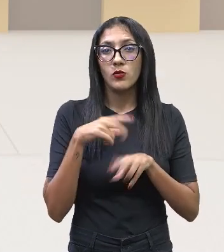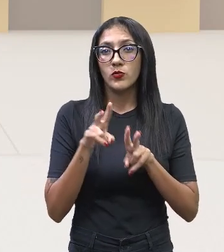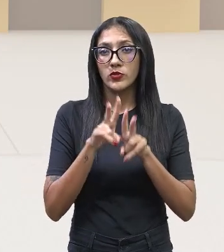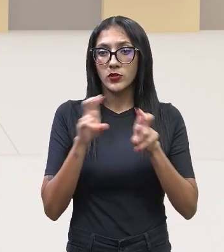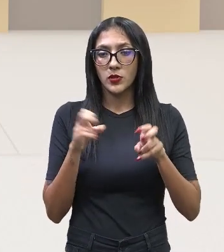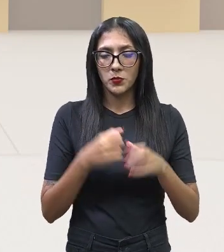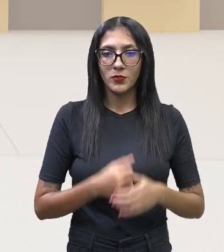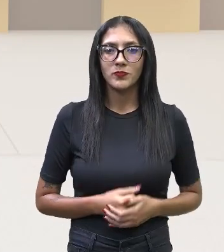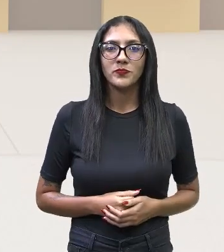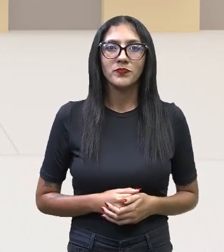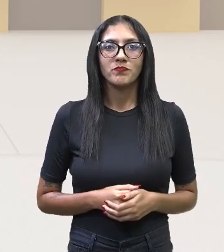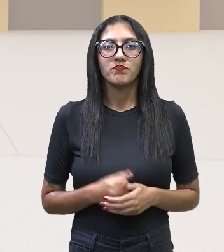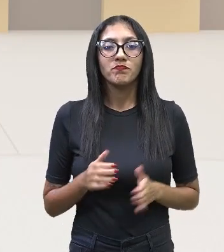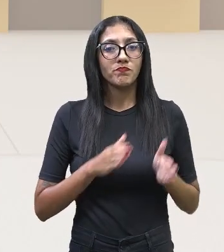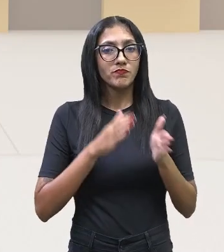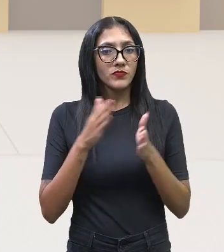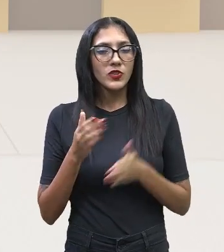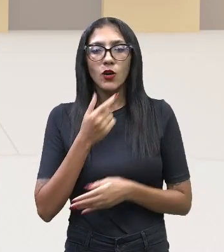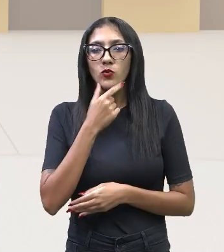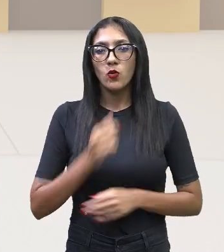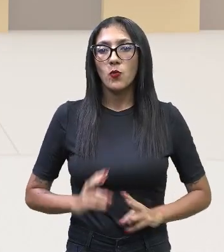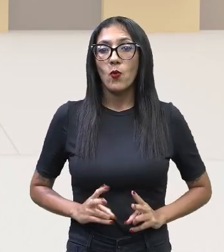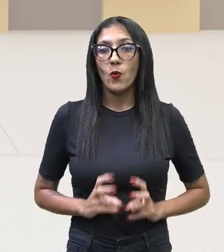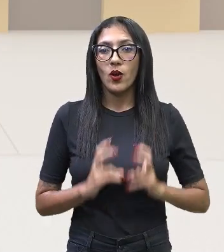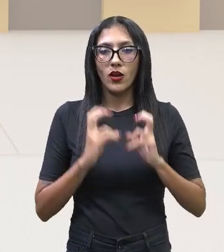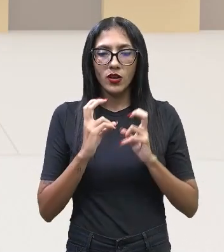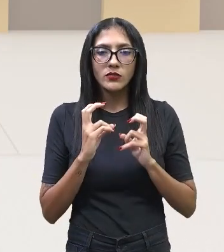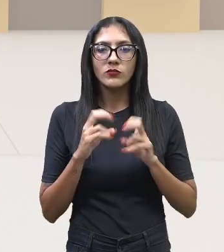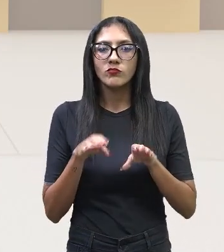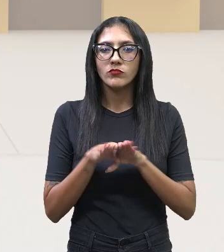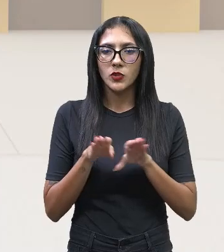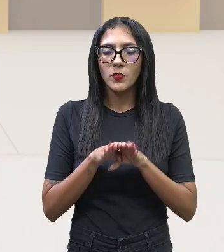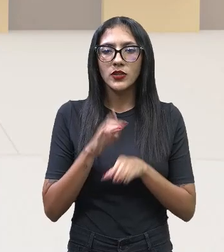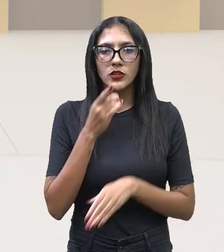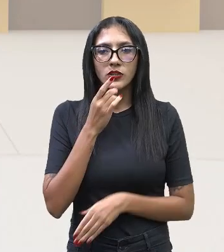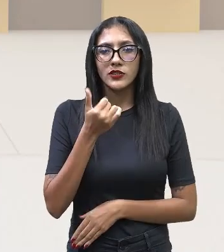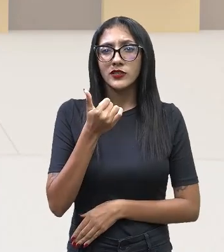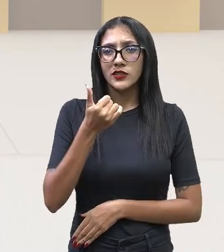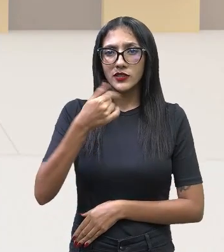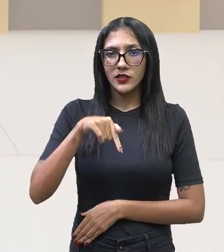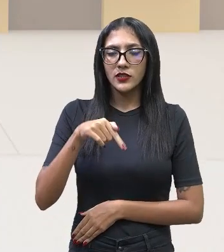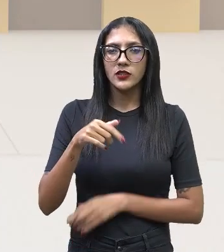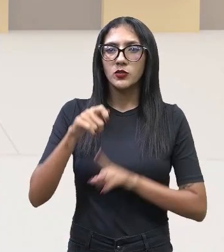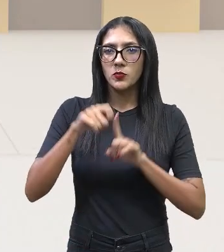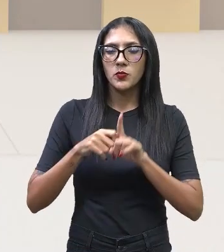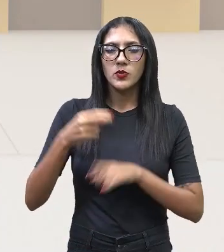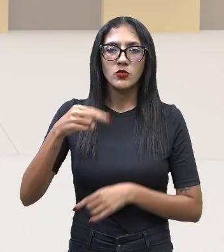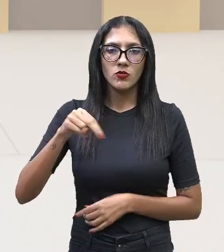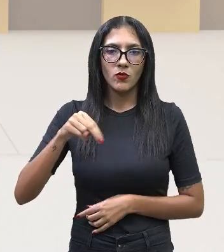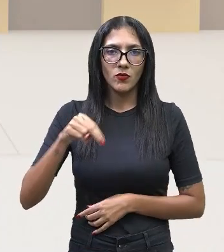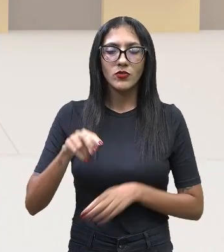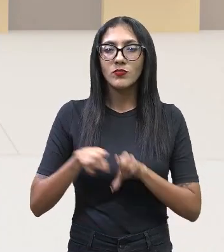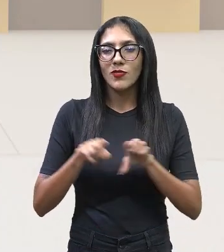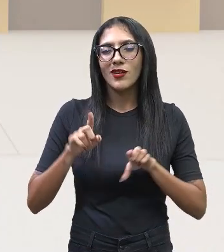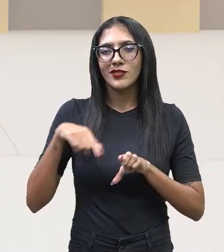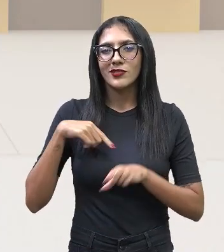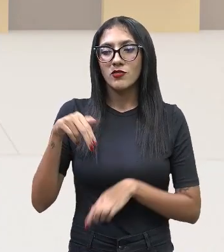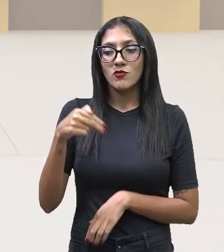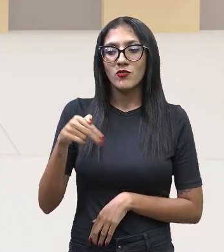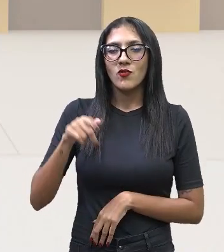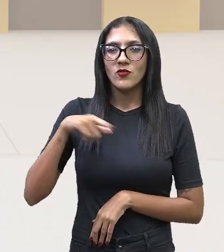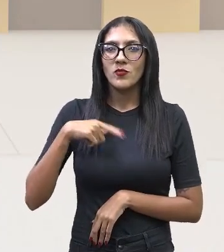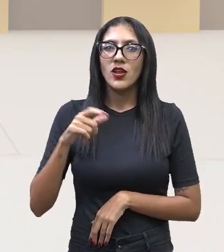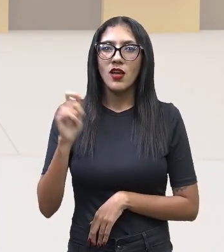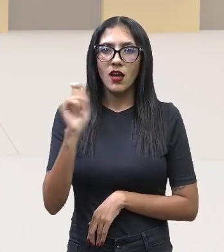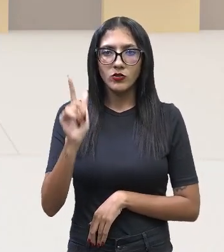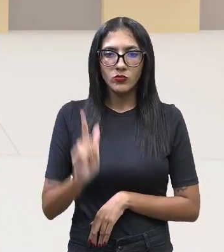do câncer de próstata em novembro, né? Tem uma data 17 de novembro, mas o Novembro Azul,